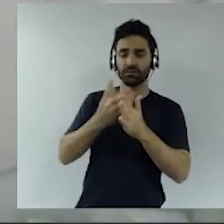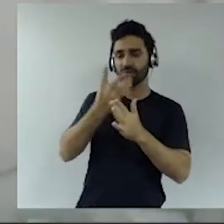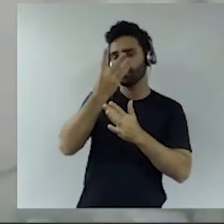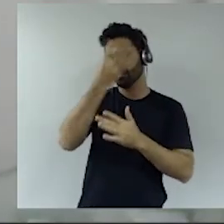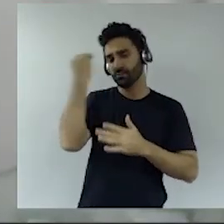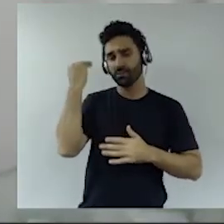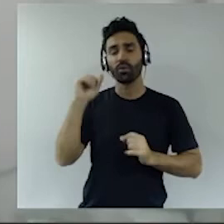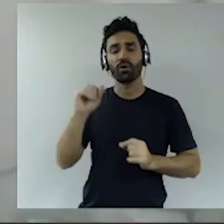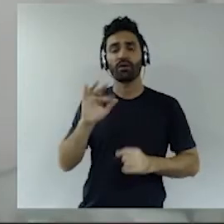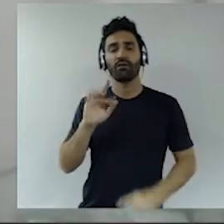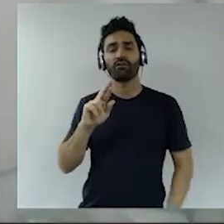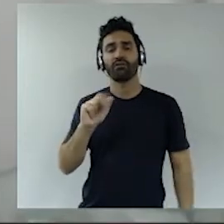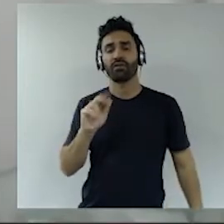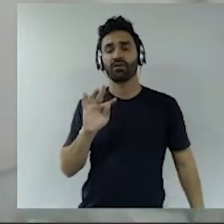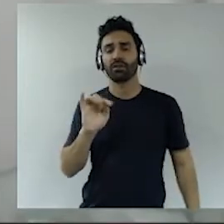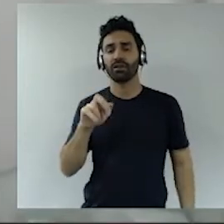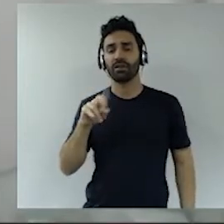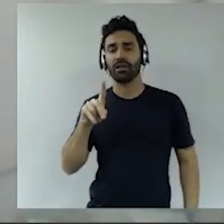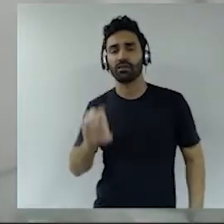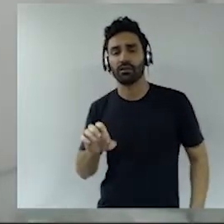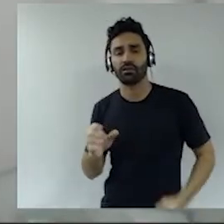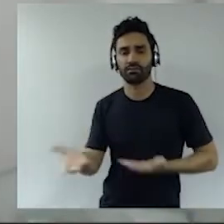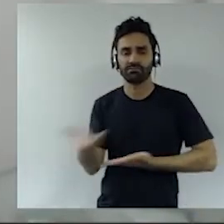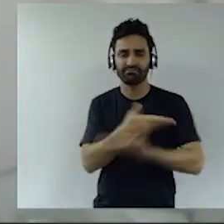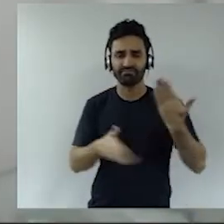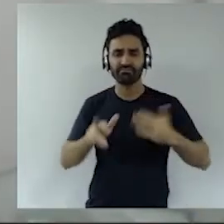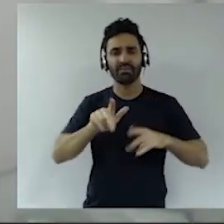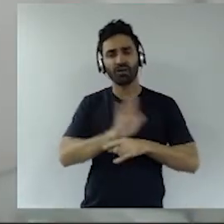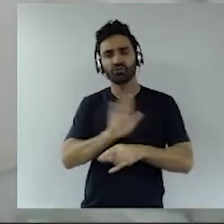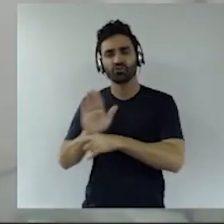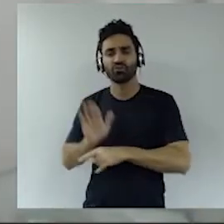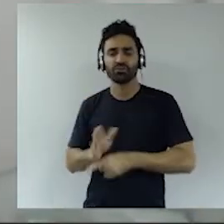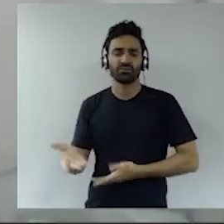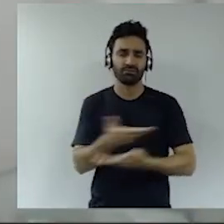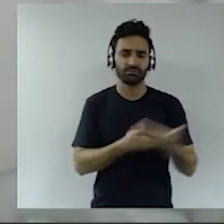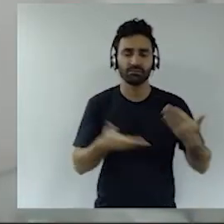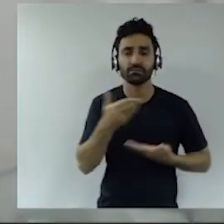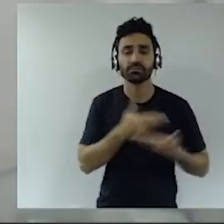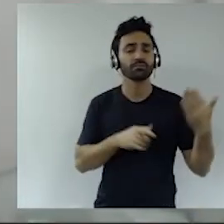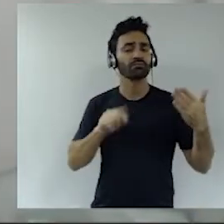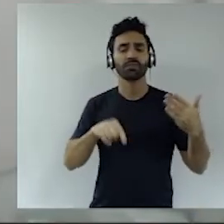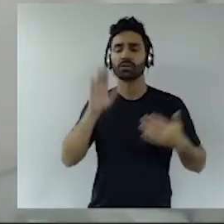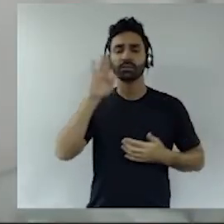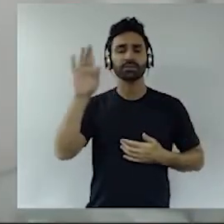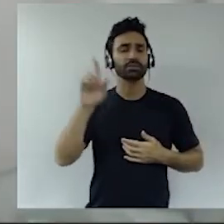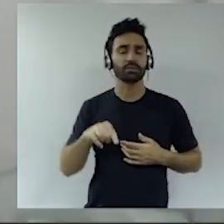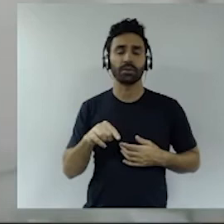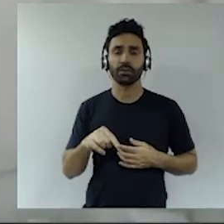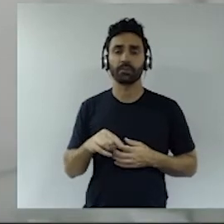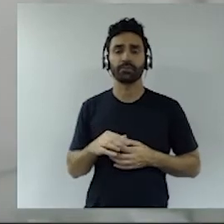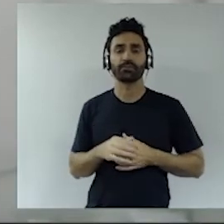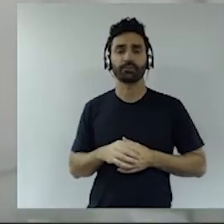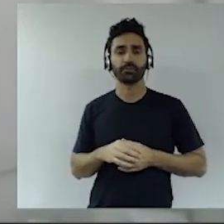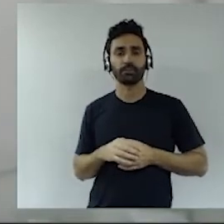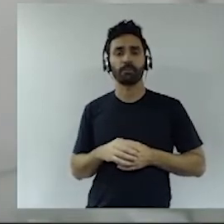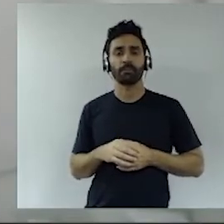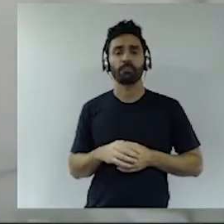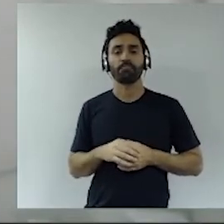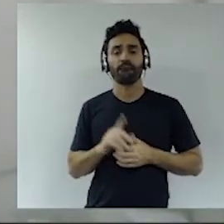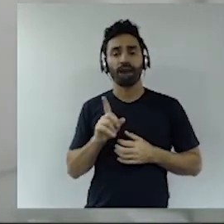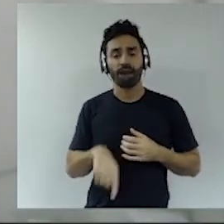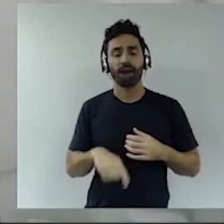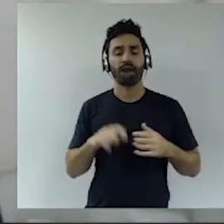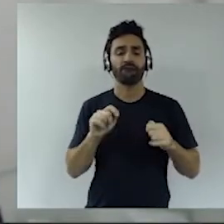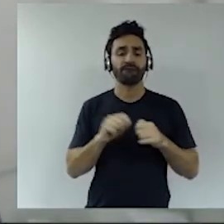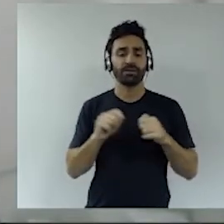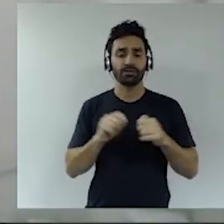fraternidade. Mas esse princípio da fraternidade tem como fundamental encargo realizar